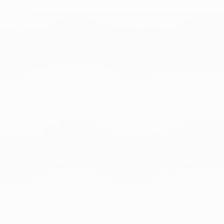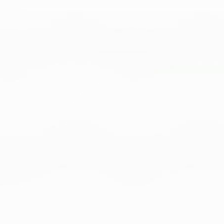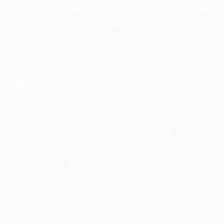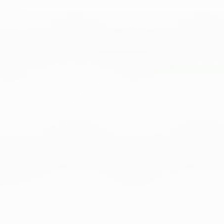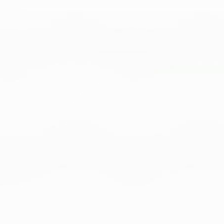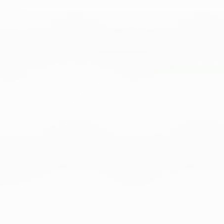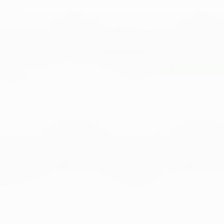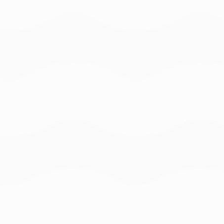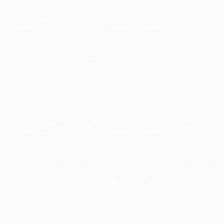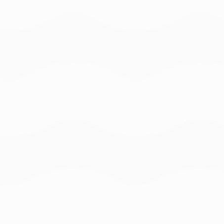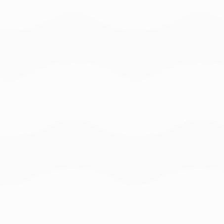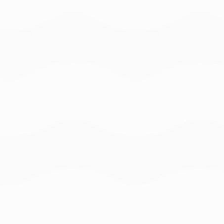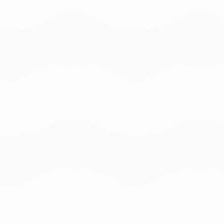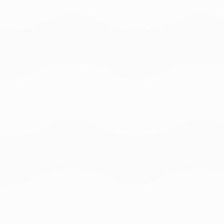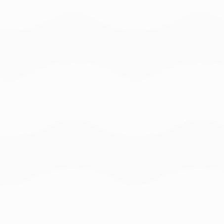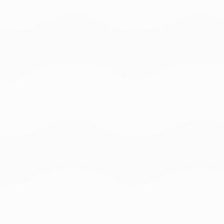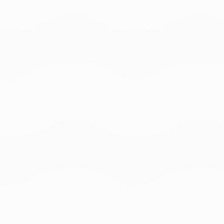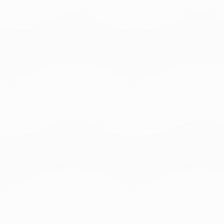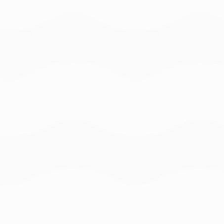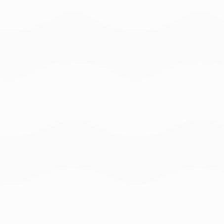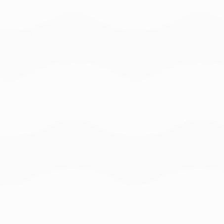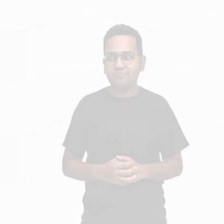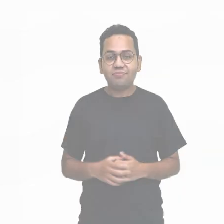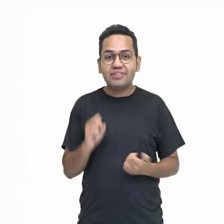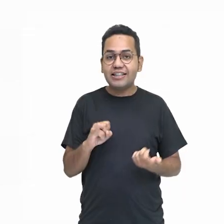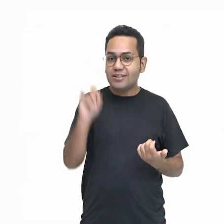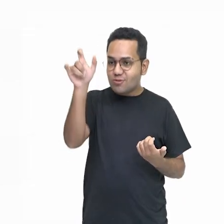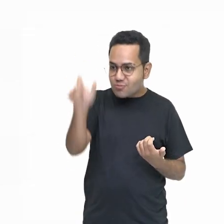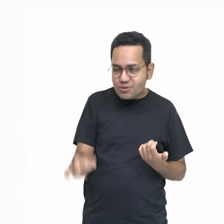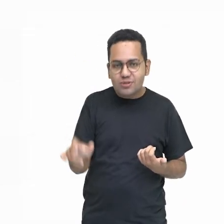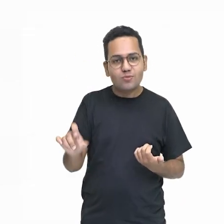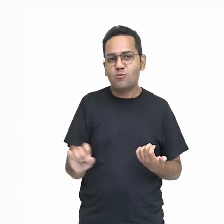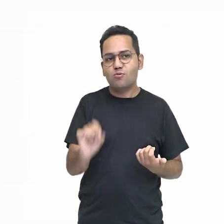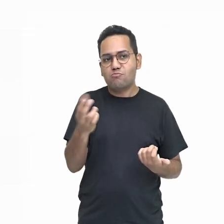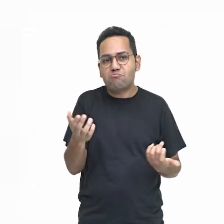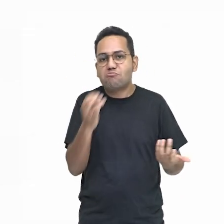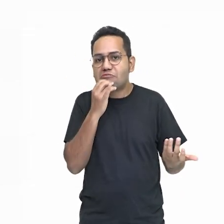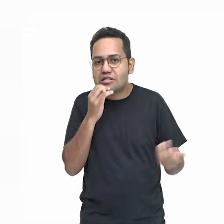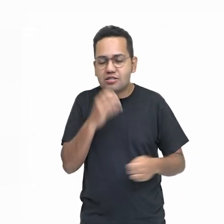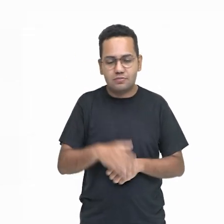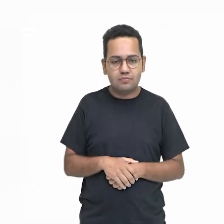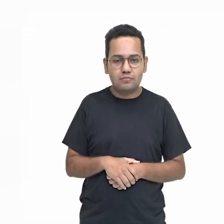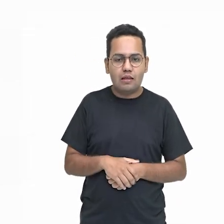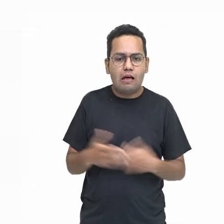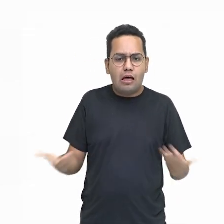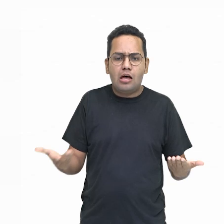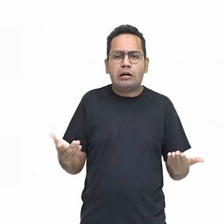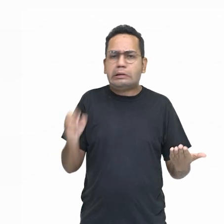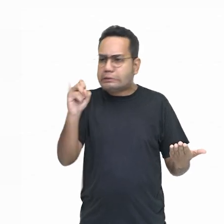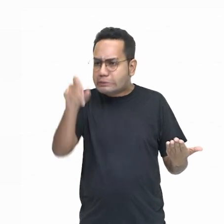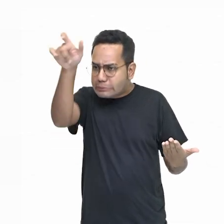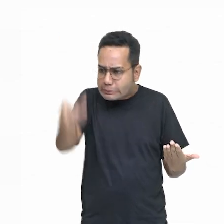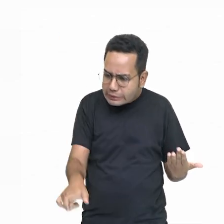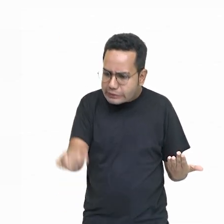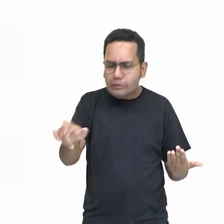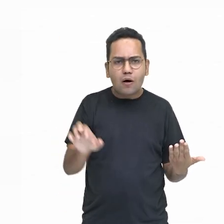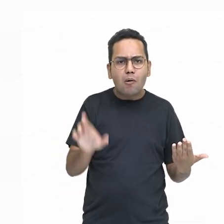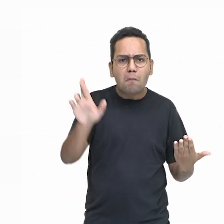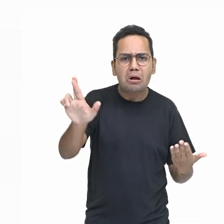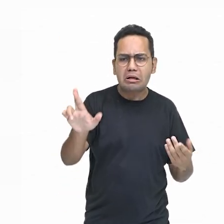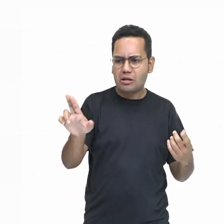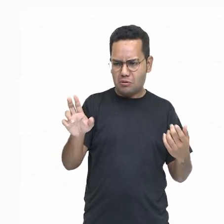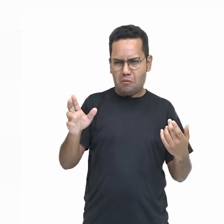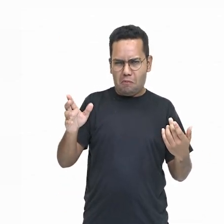aquela pessoa, se não for aquele indivíduo, parece que o governo ou o Estado não vai funcionar. E isso não é